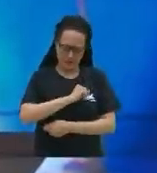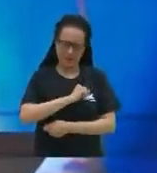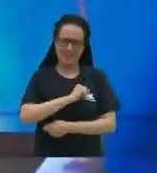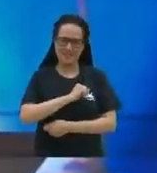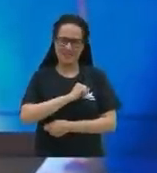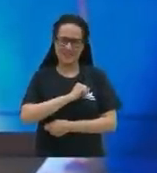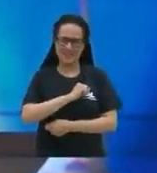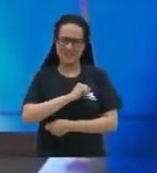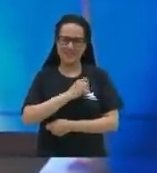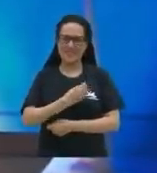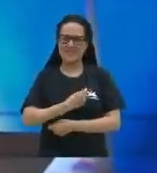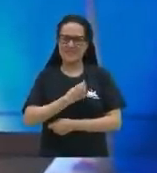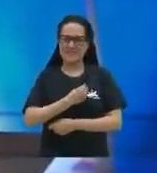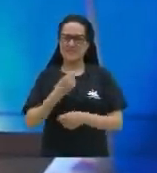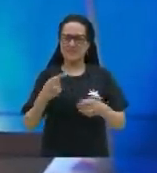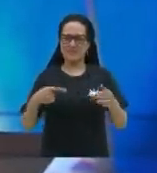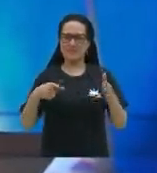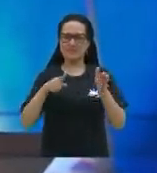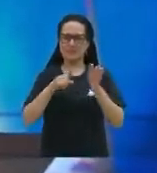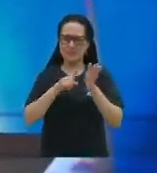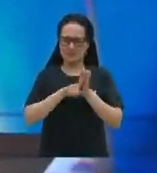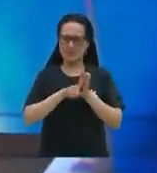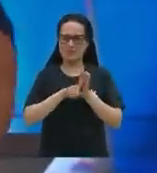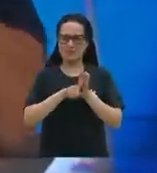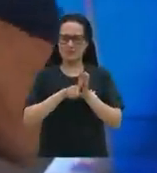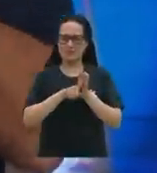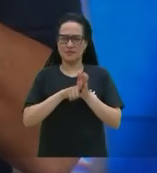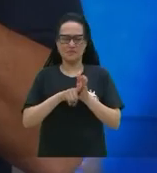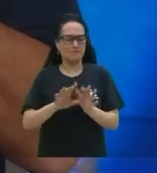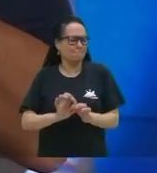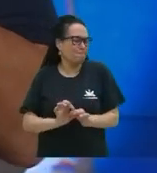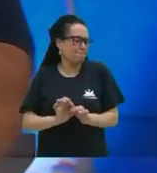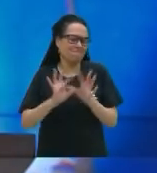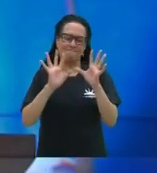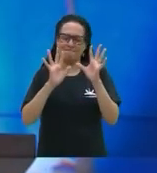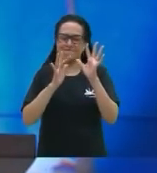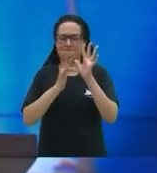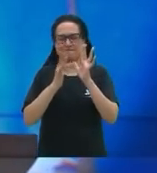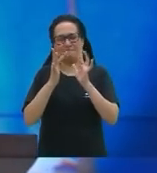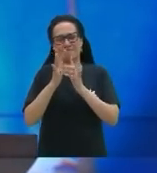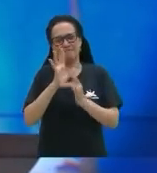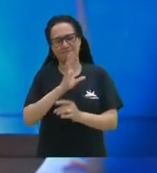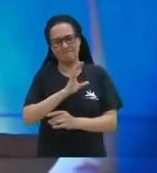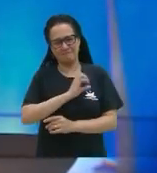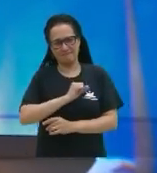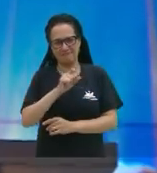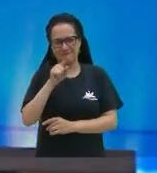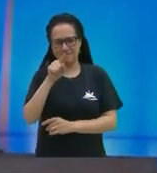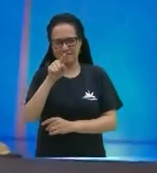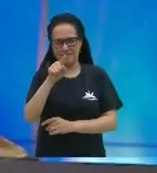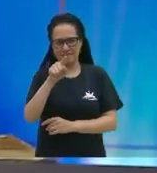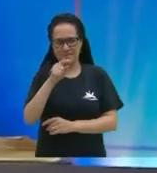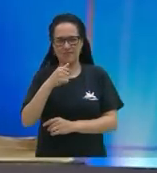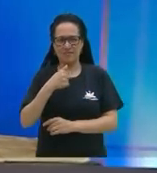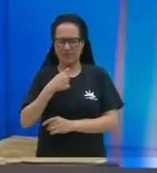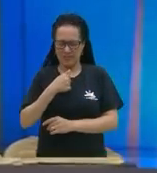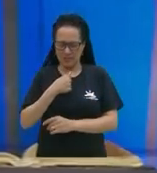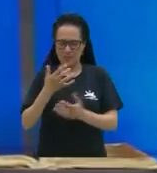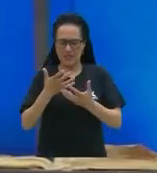vida voltou. Deixa Jesus te amar. Fecha teus olhos, deixa eu orar por